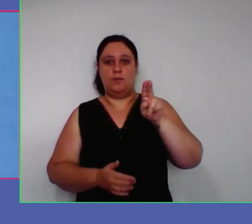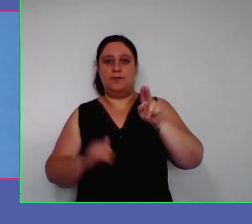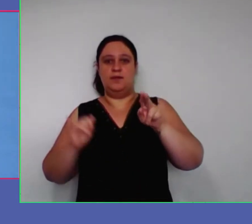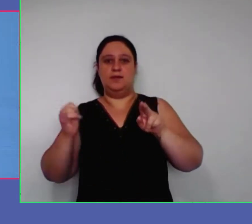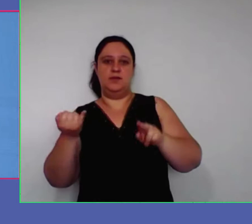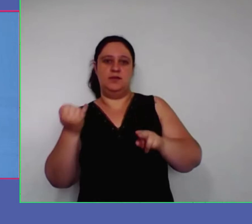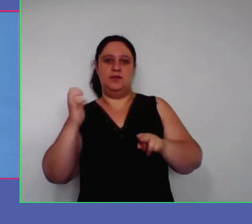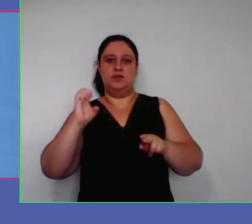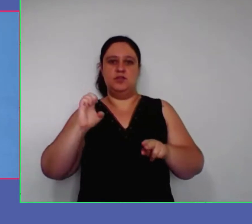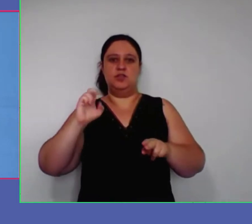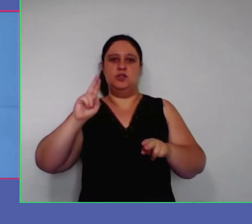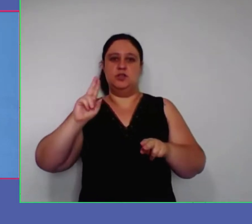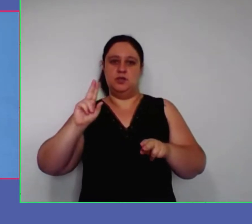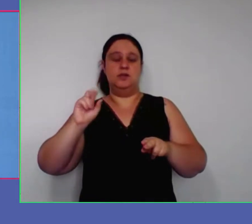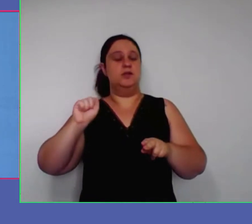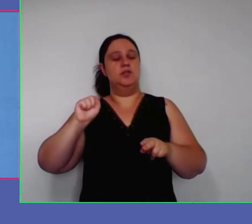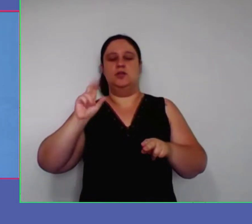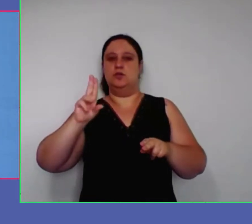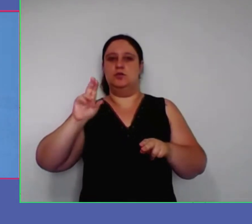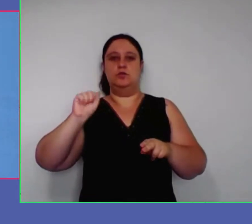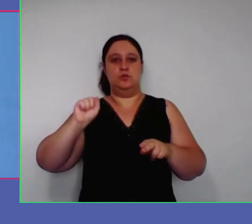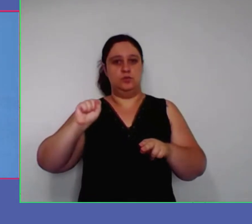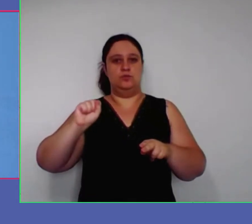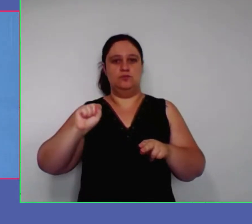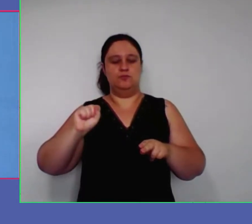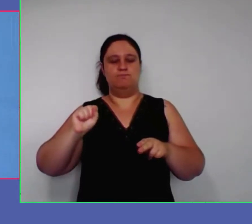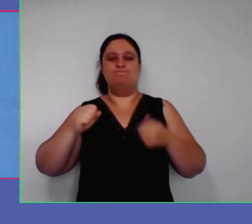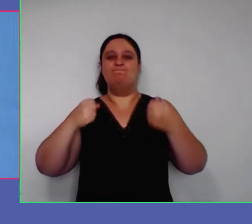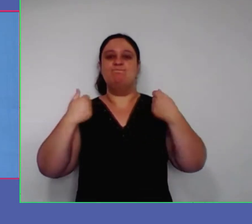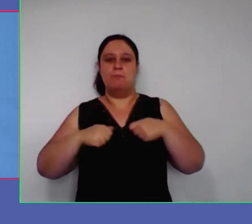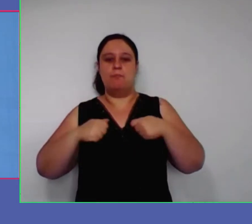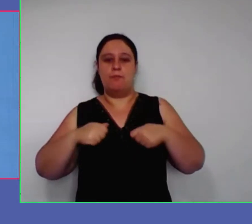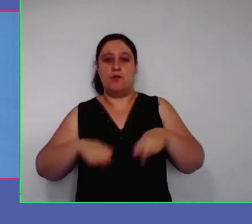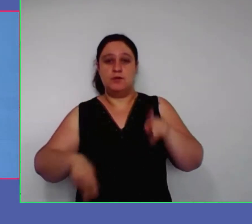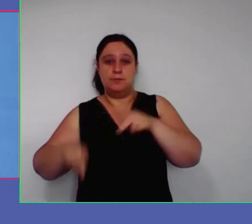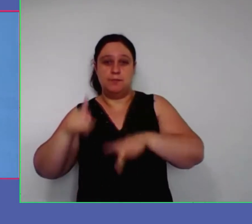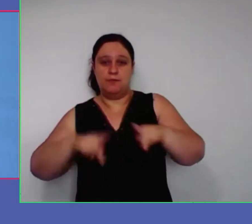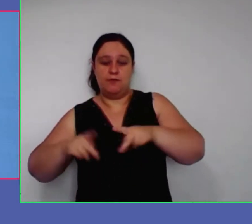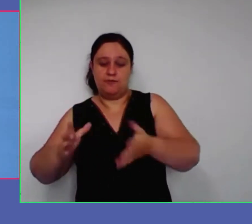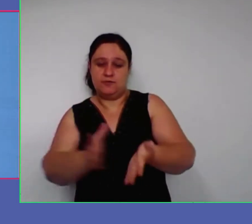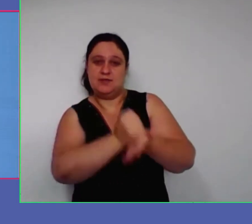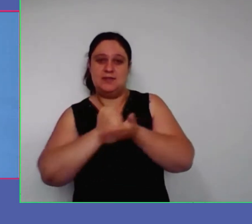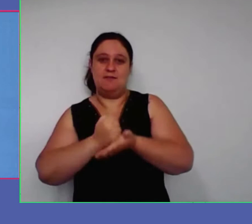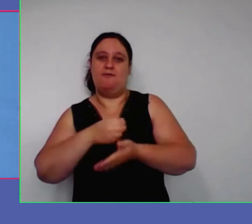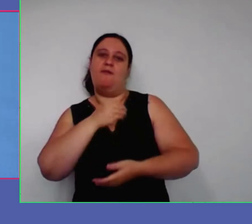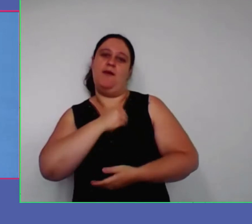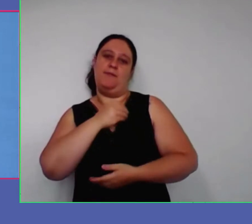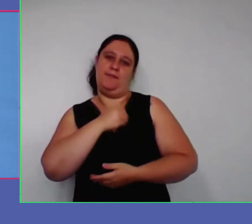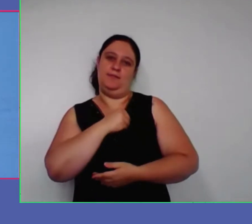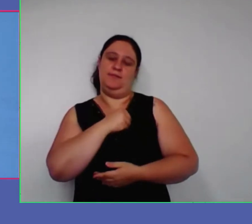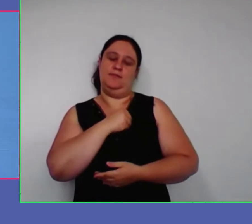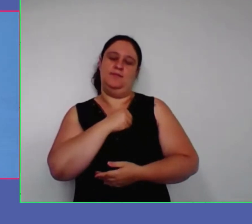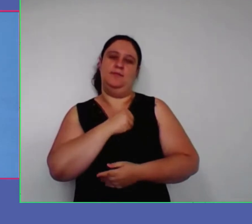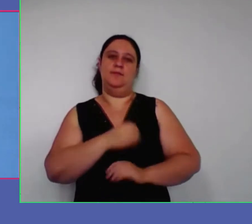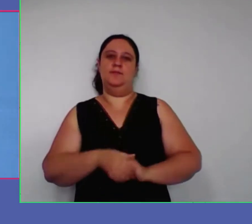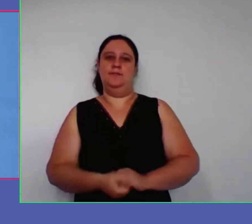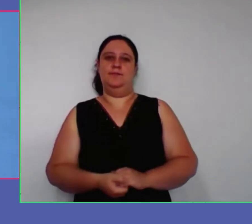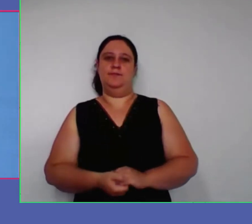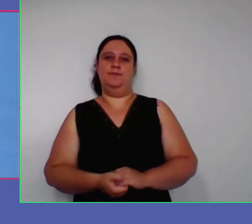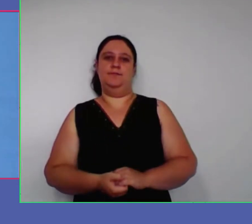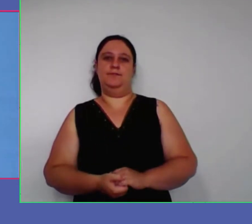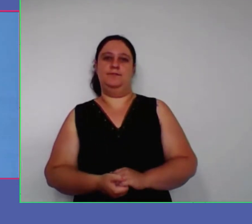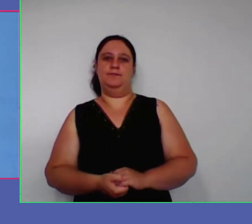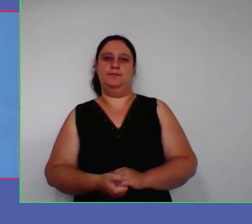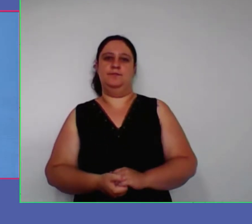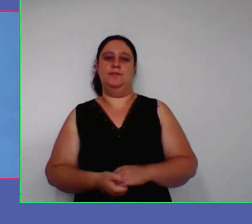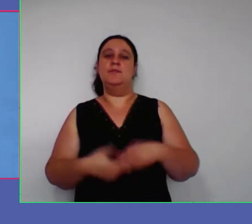o seu povo dos pecados deles. Portanto, irmãos, nós veio a